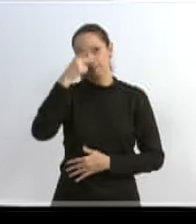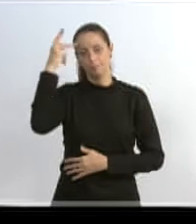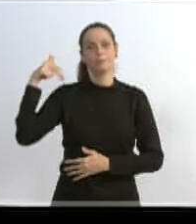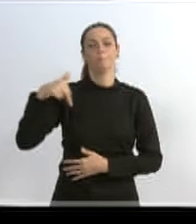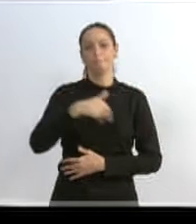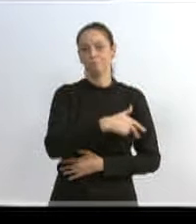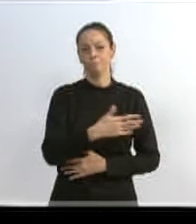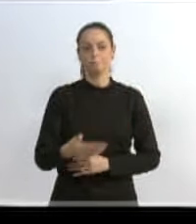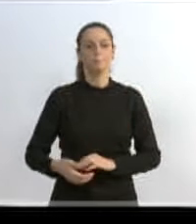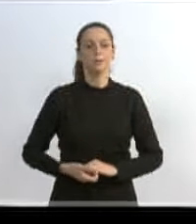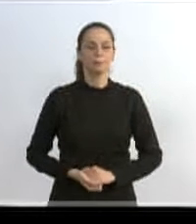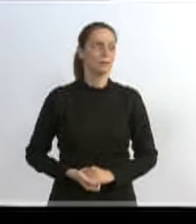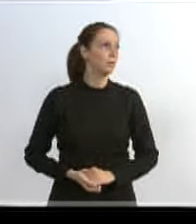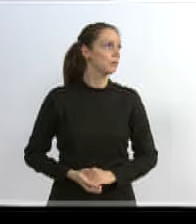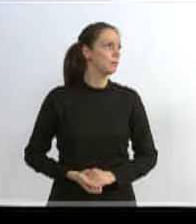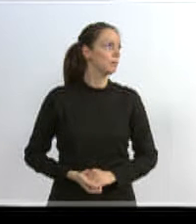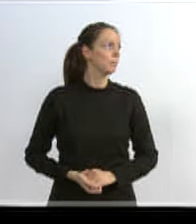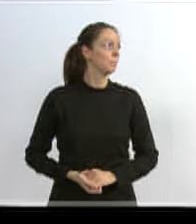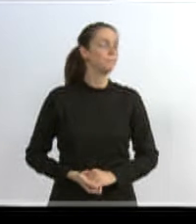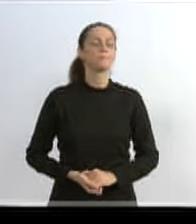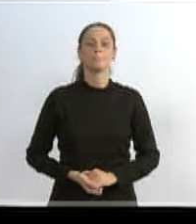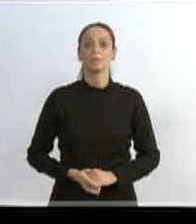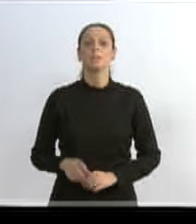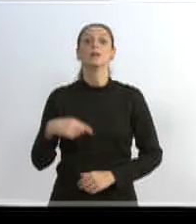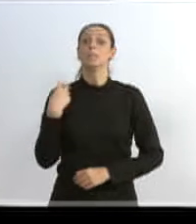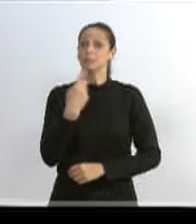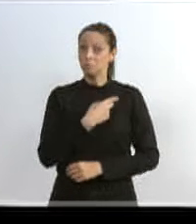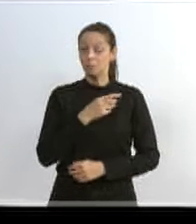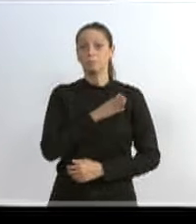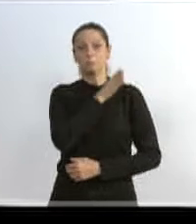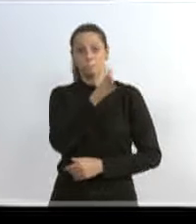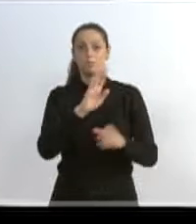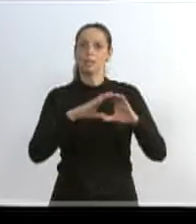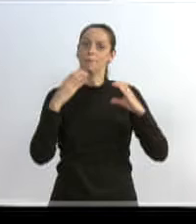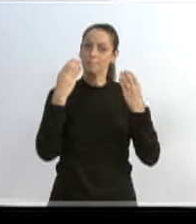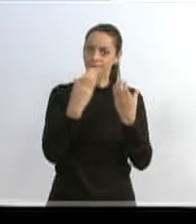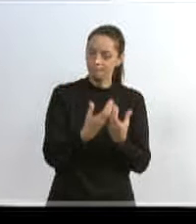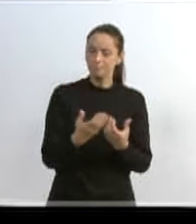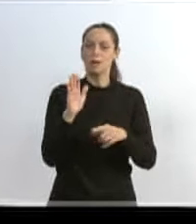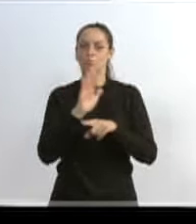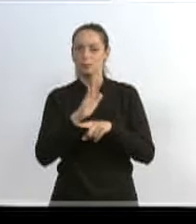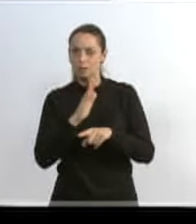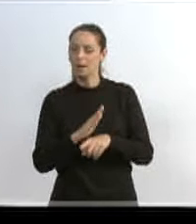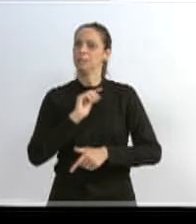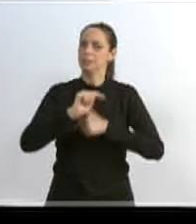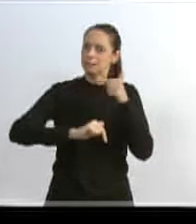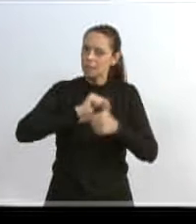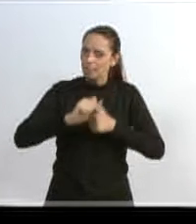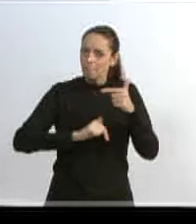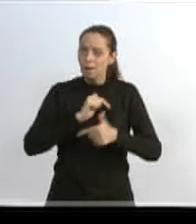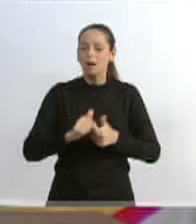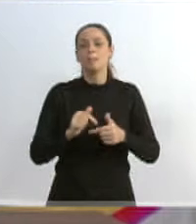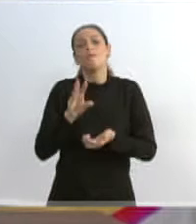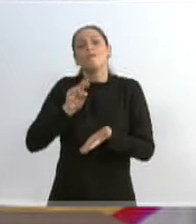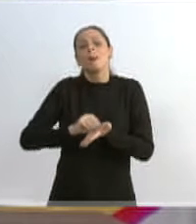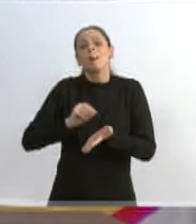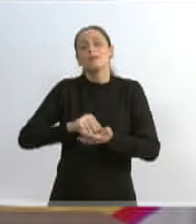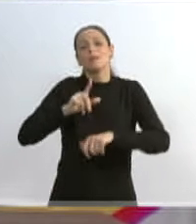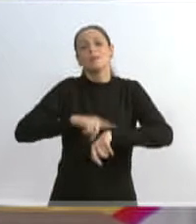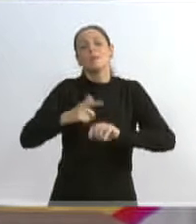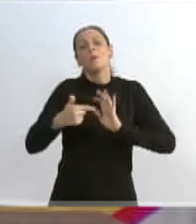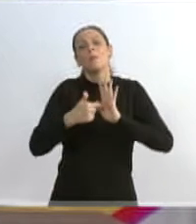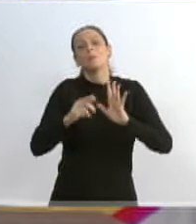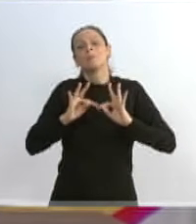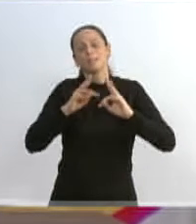entendo entendo que o nosso trabalho na comunidade intenso nosso trabalho na comunidade obviamente e falta tempo aqui para mostrar tudo